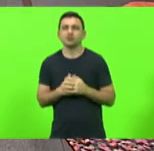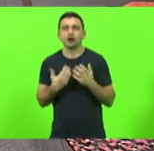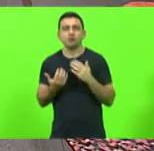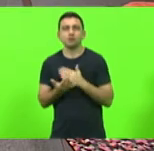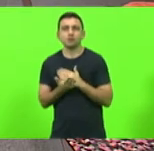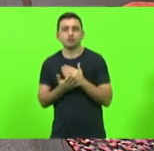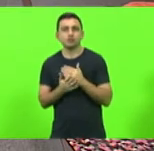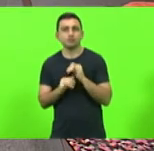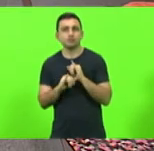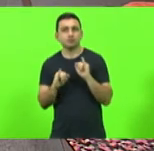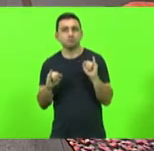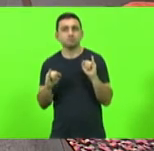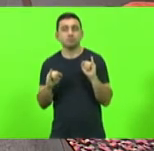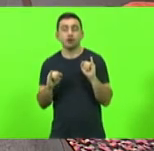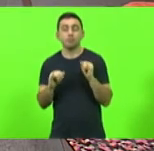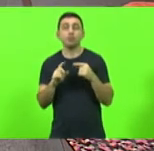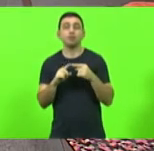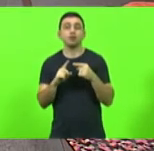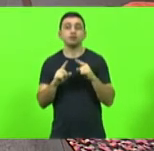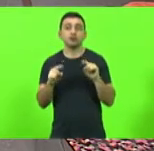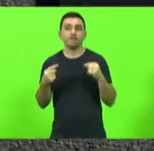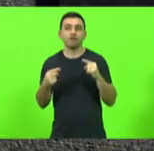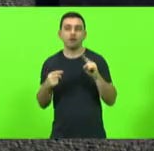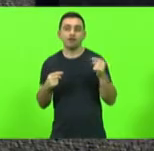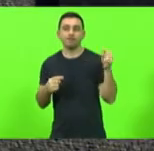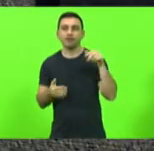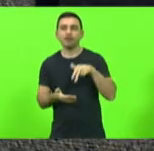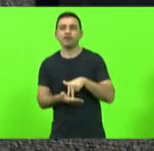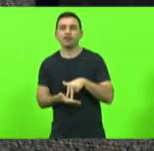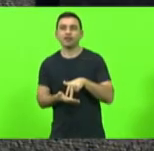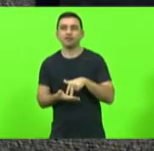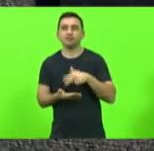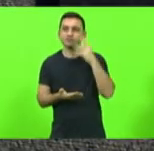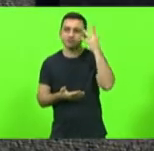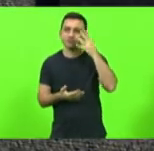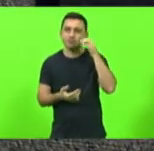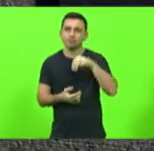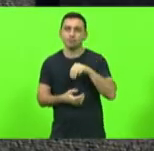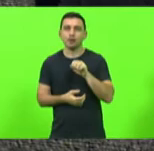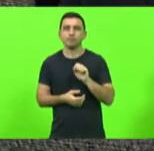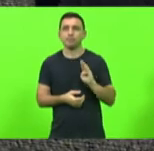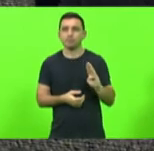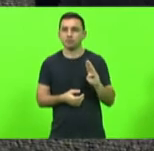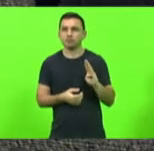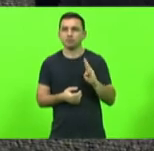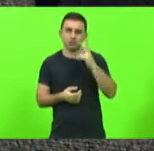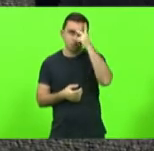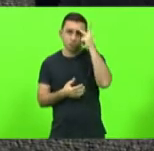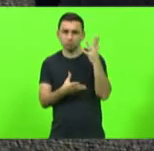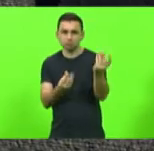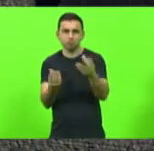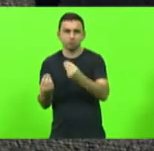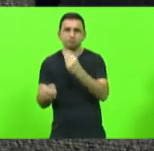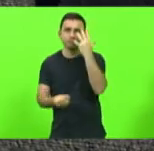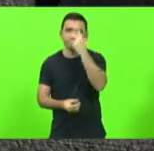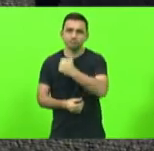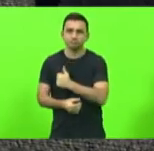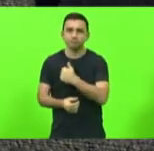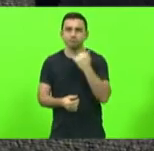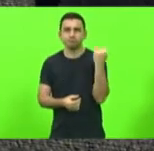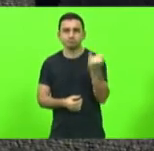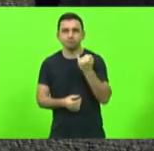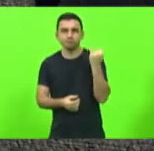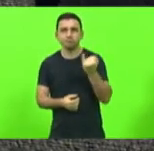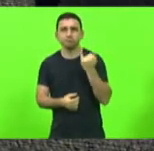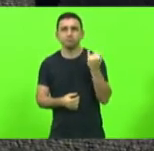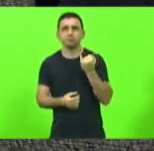dizendo que, para mim, um deles é estar aqui hoje falando sobre o MAB no meio de tanta gente bonita, tanta gente importante